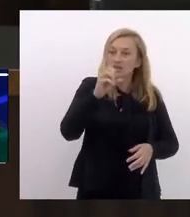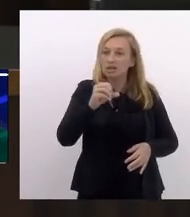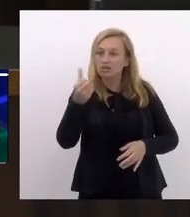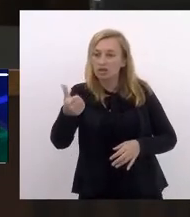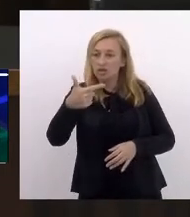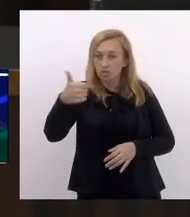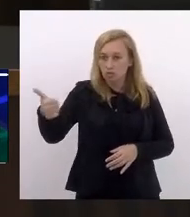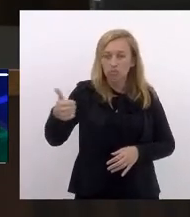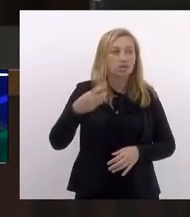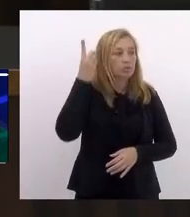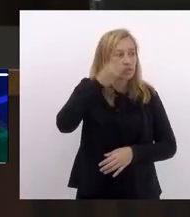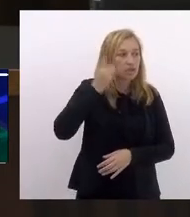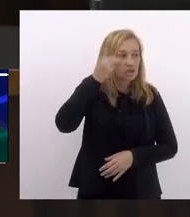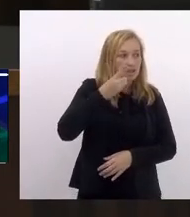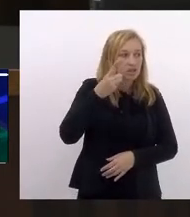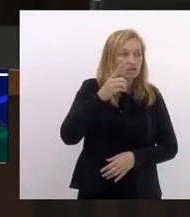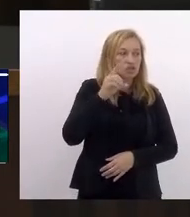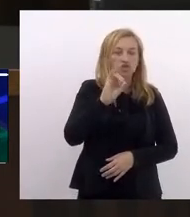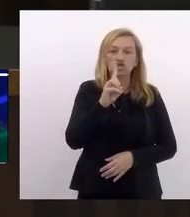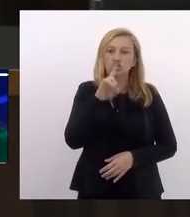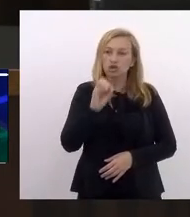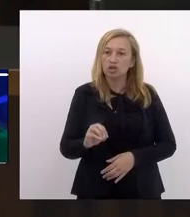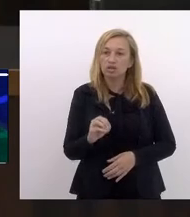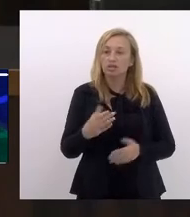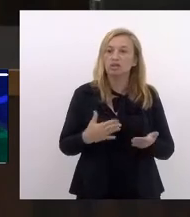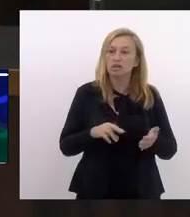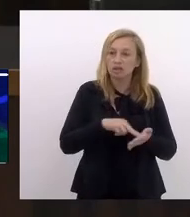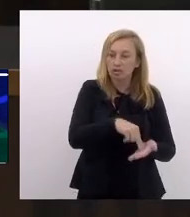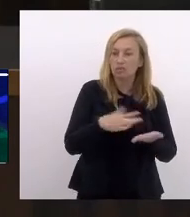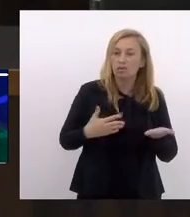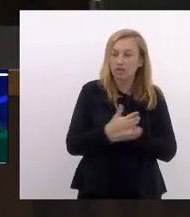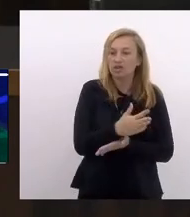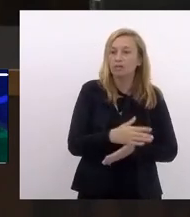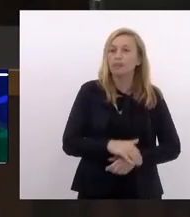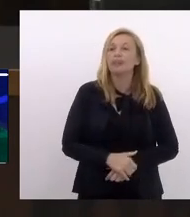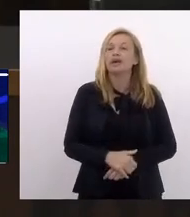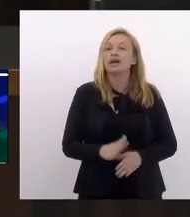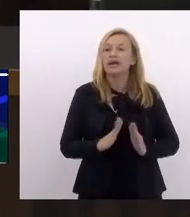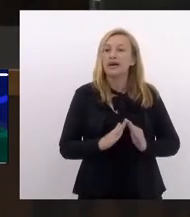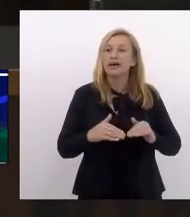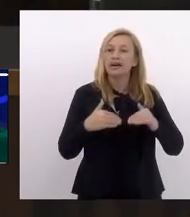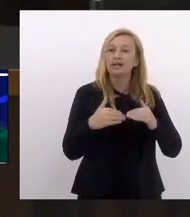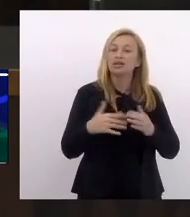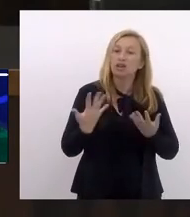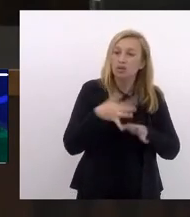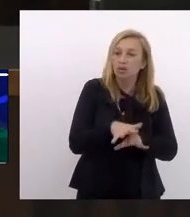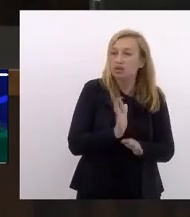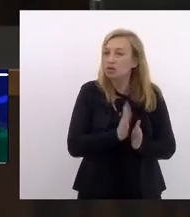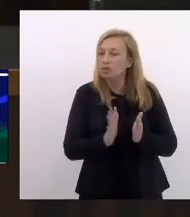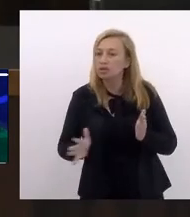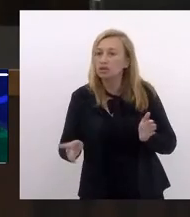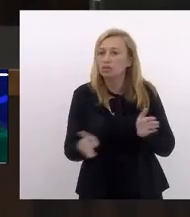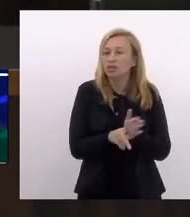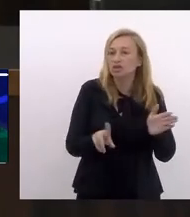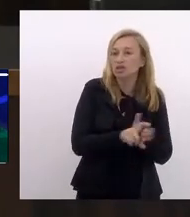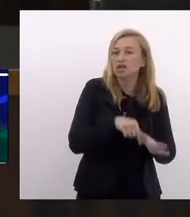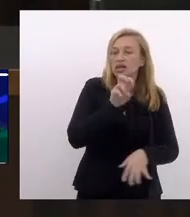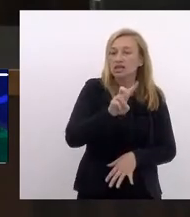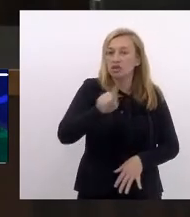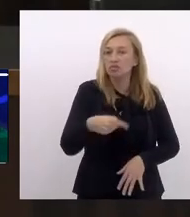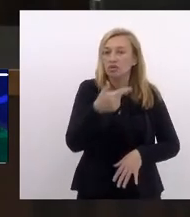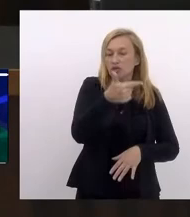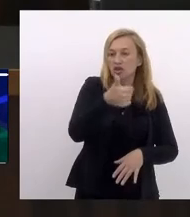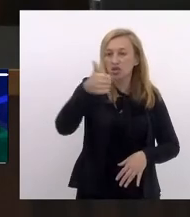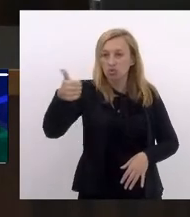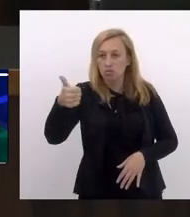5.006/2021, de autoria do deputado Dionísio Lins. Senhores que aprovam, permaneçam como estão. Aprovado. Inclusão na ordem do dia, projeto de lei